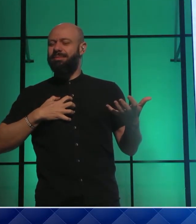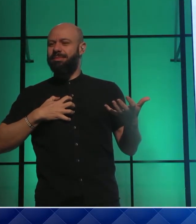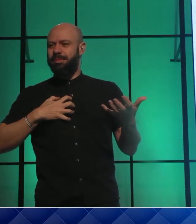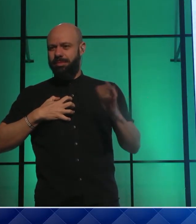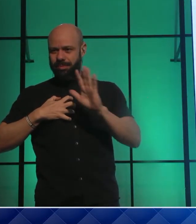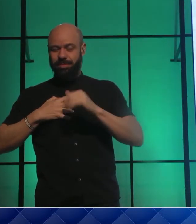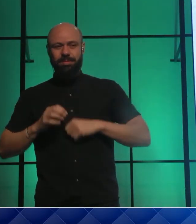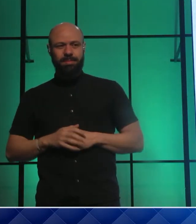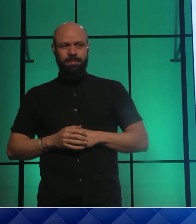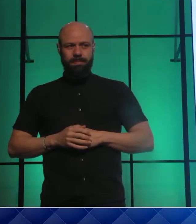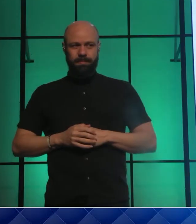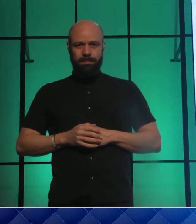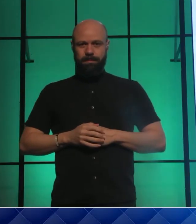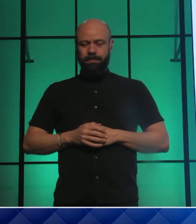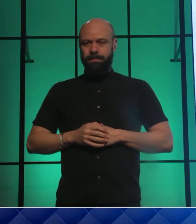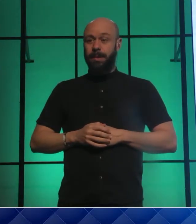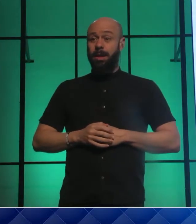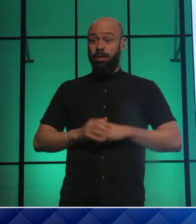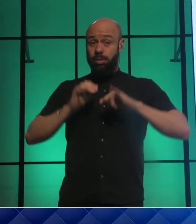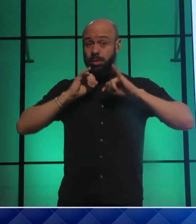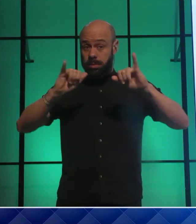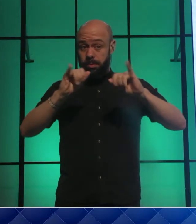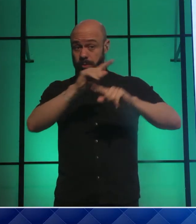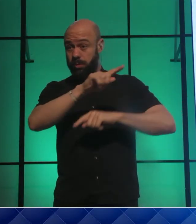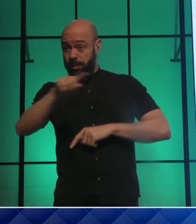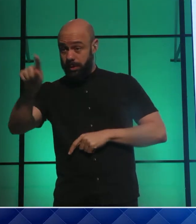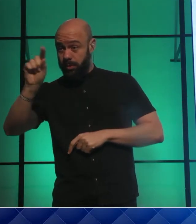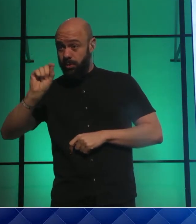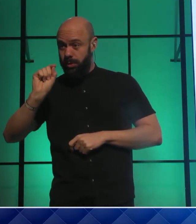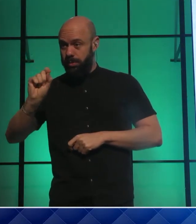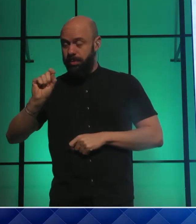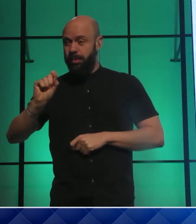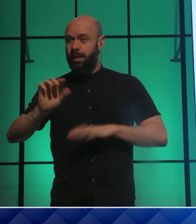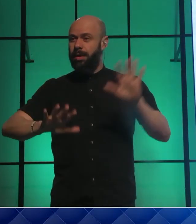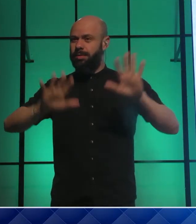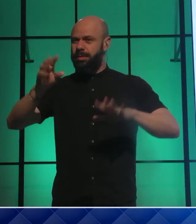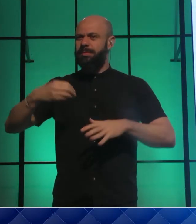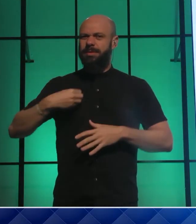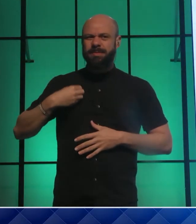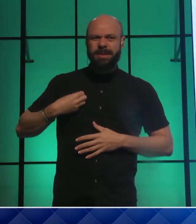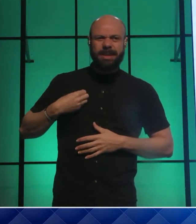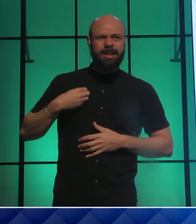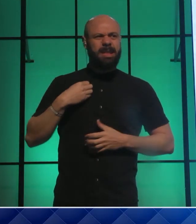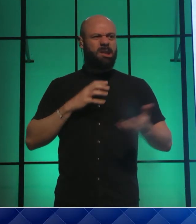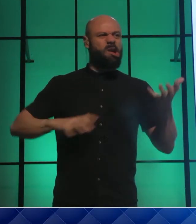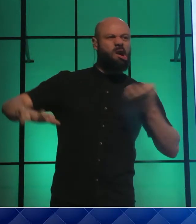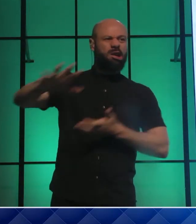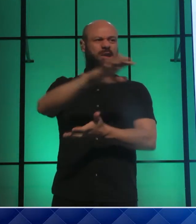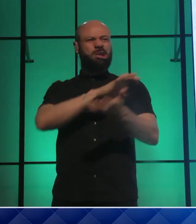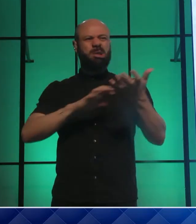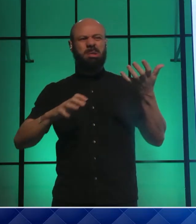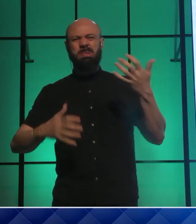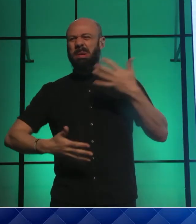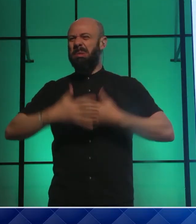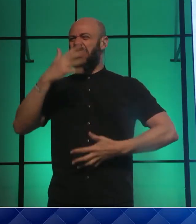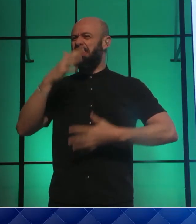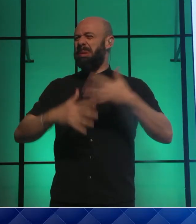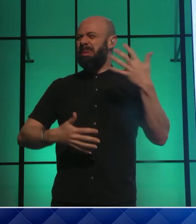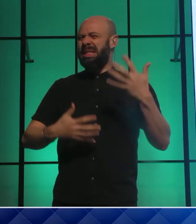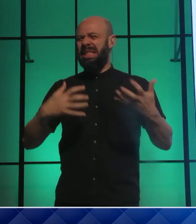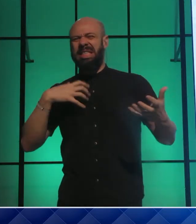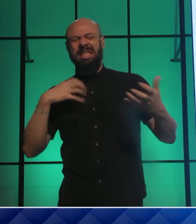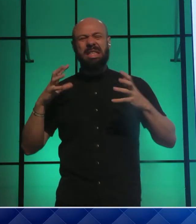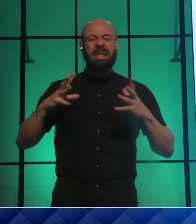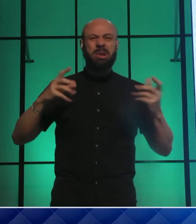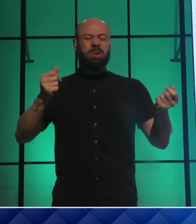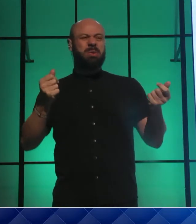manhã, que talvez esteja vivendo essa mesma realidade, com uma intensidade